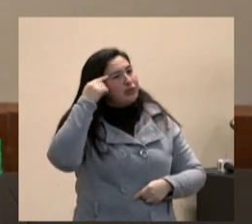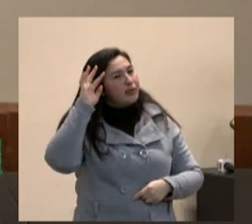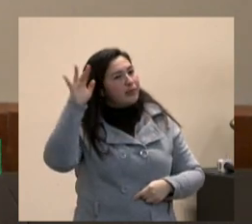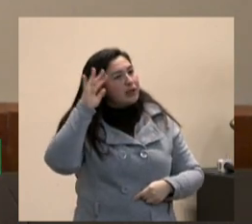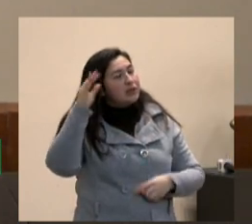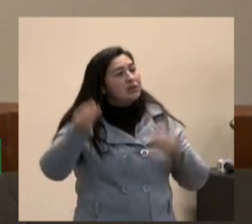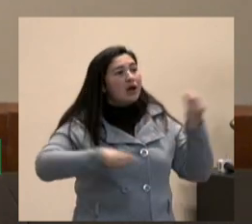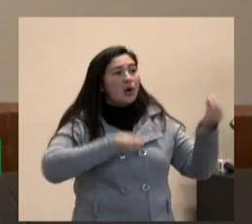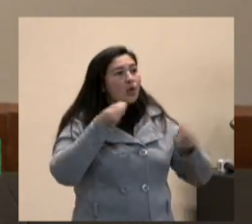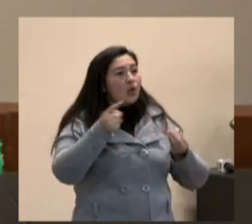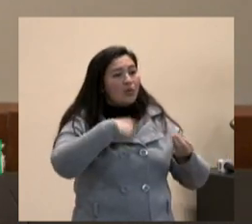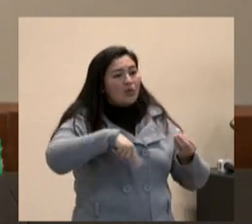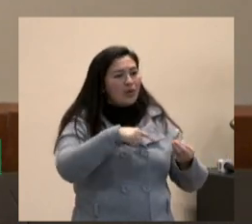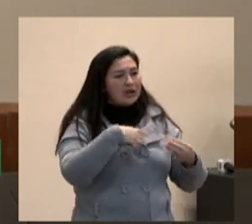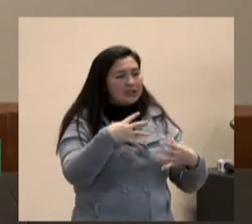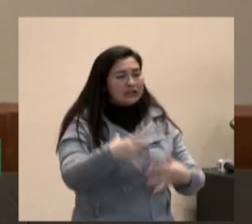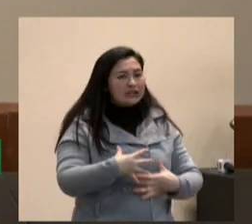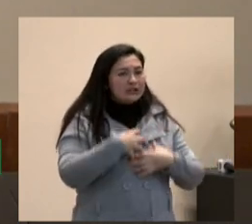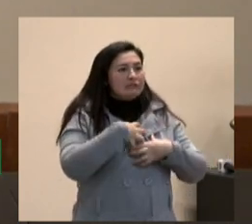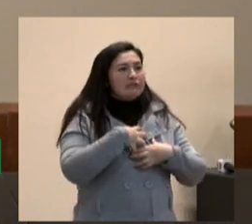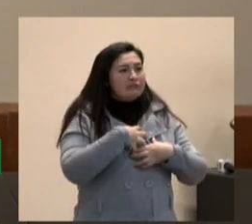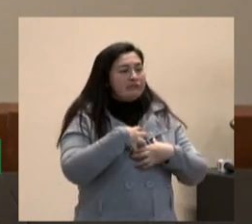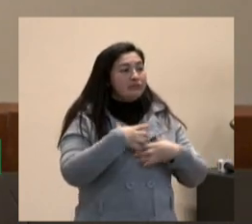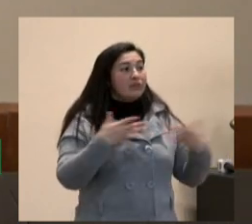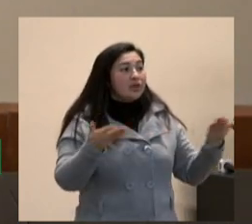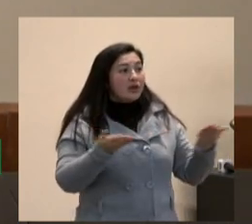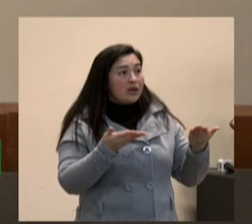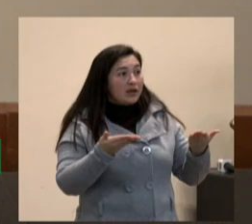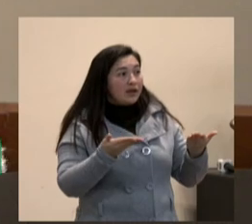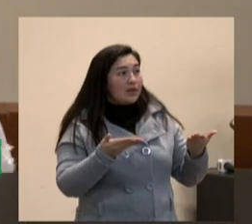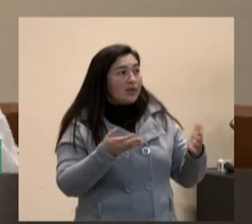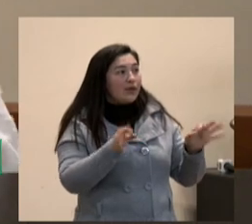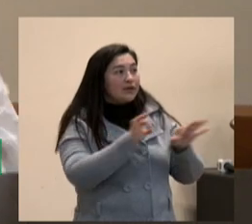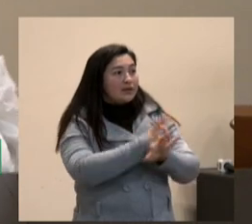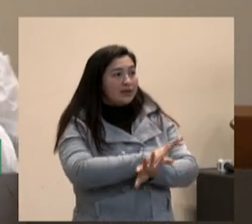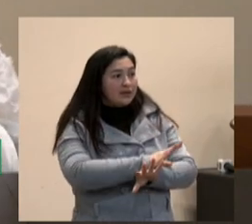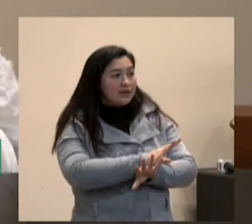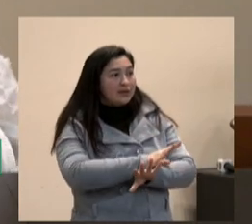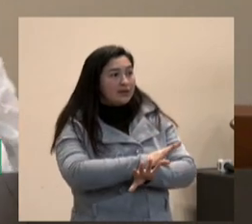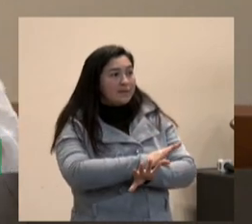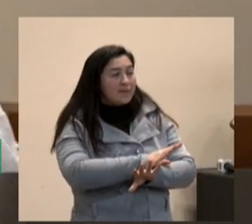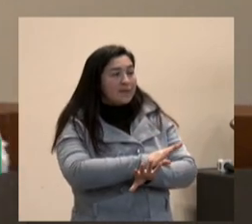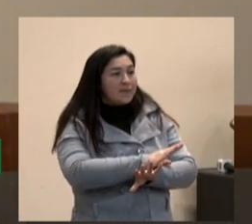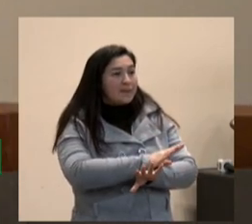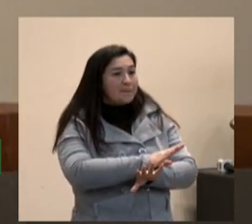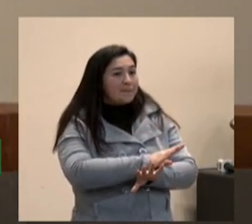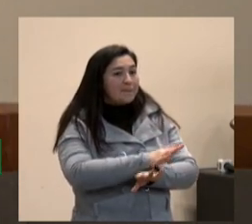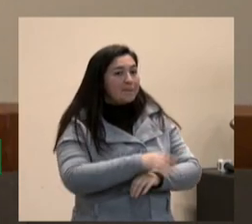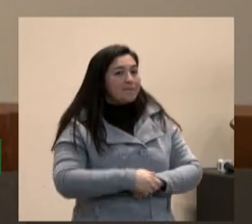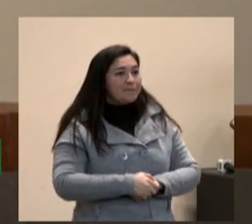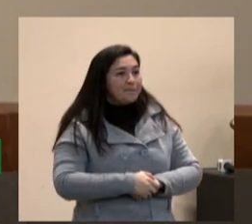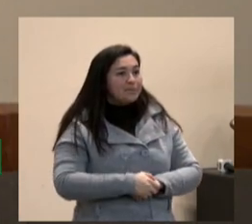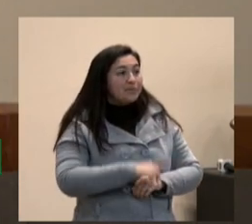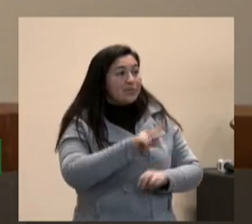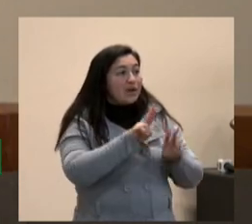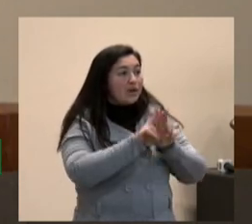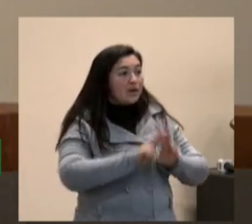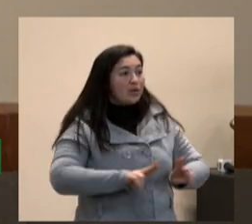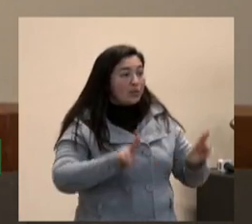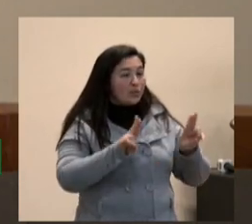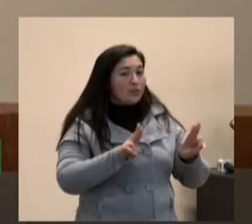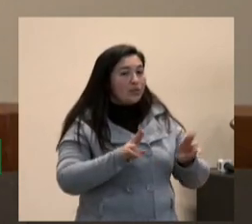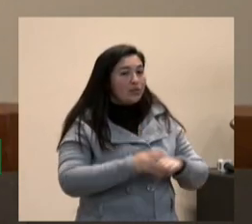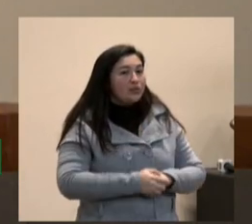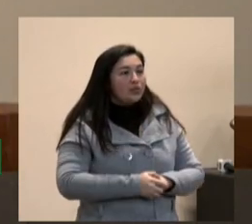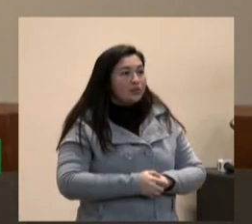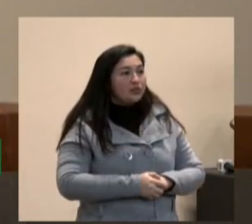como elas nos afetam. E agora, fazendo um fechamento aqui, falando da universidade, né, da UDESC, de